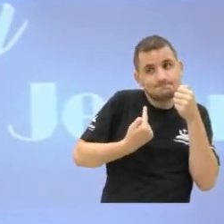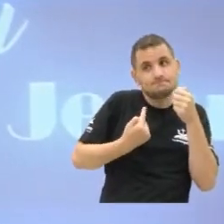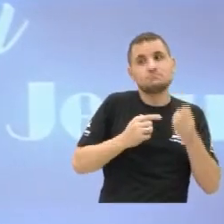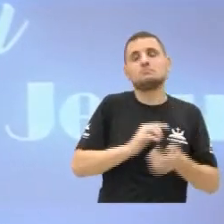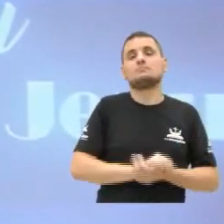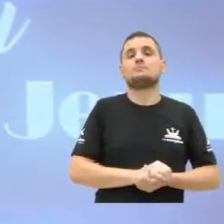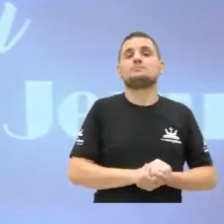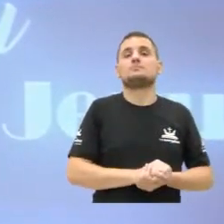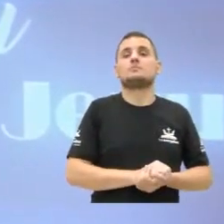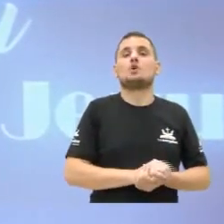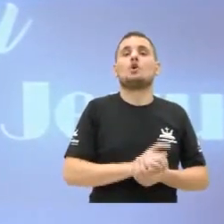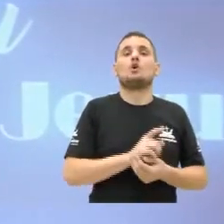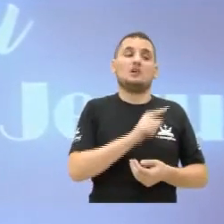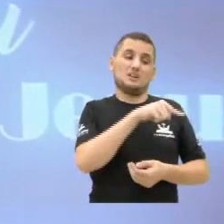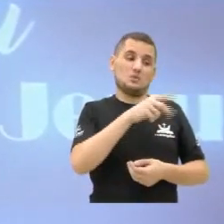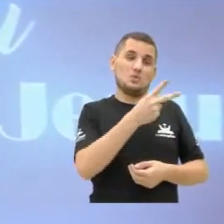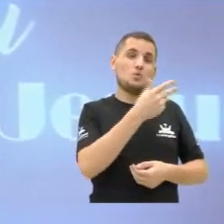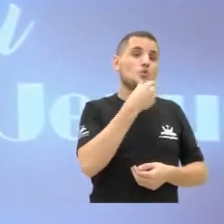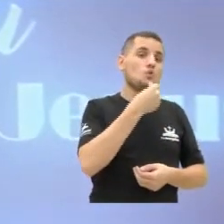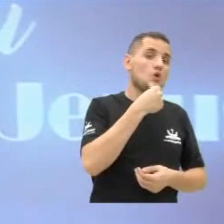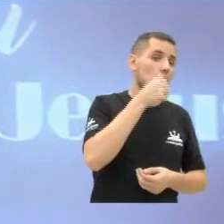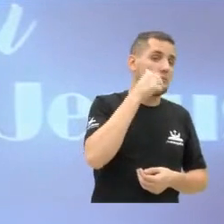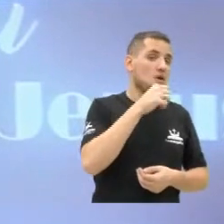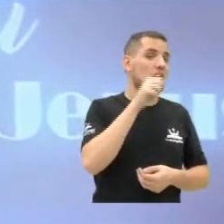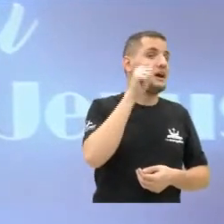Se esconderam de Deus.